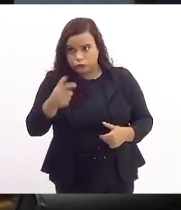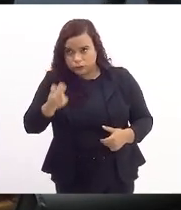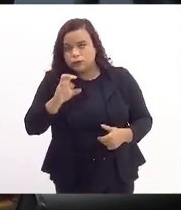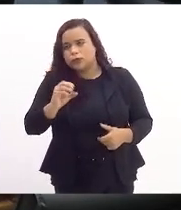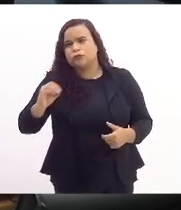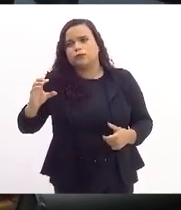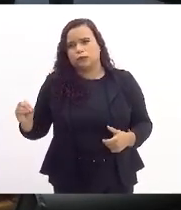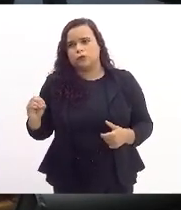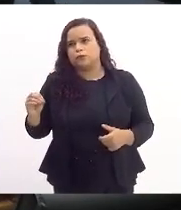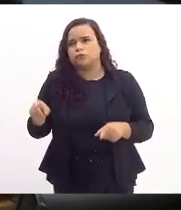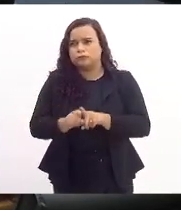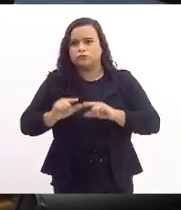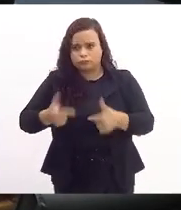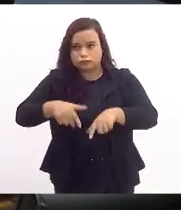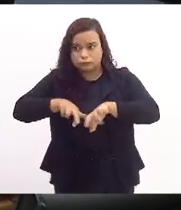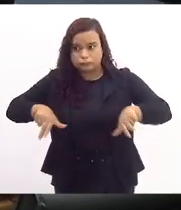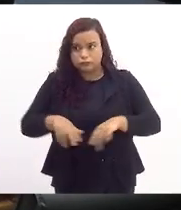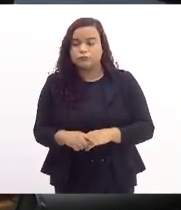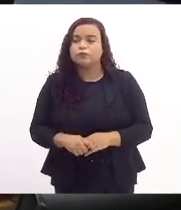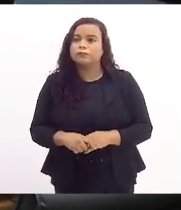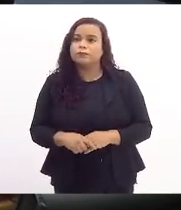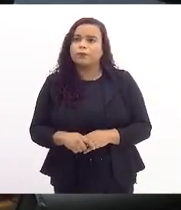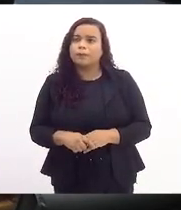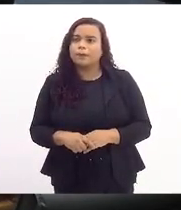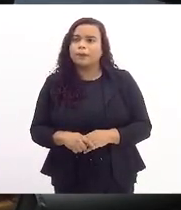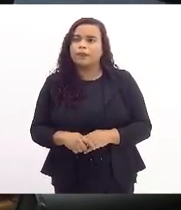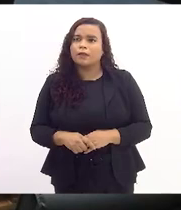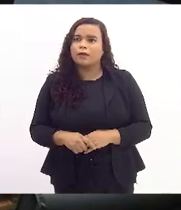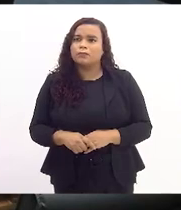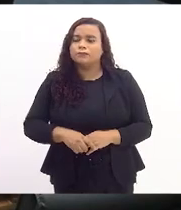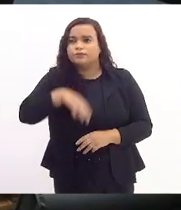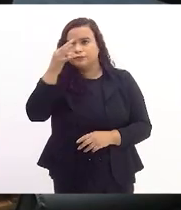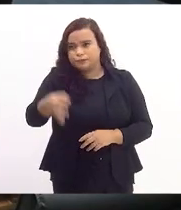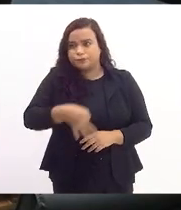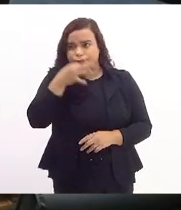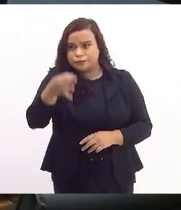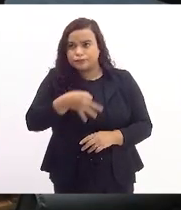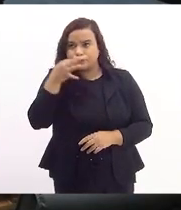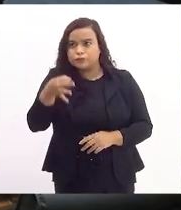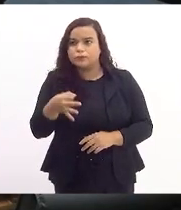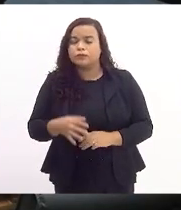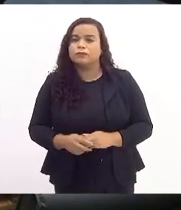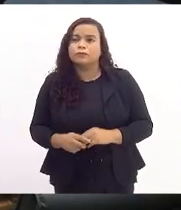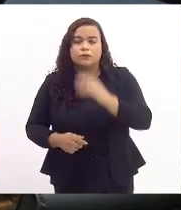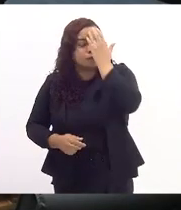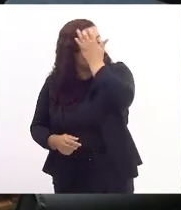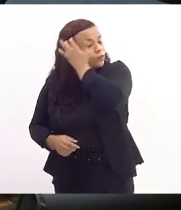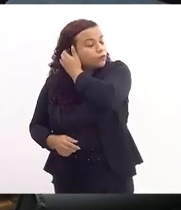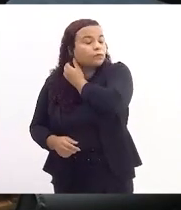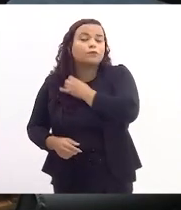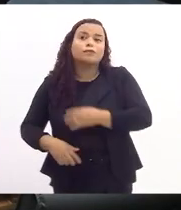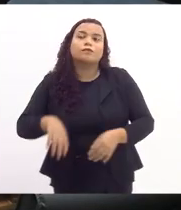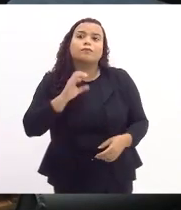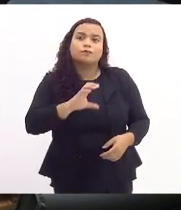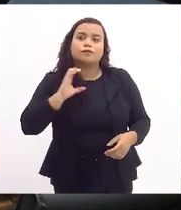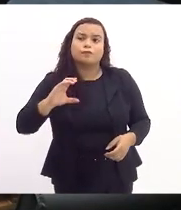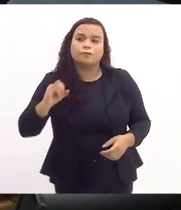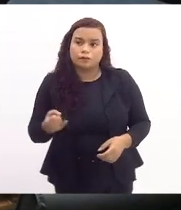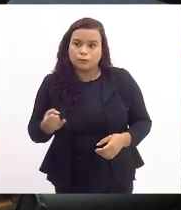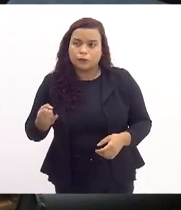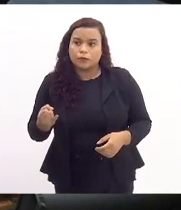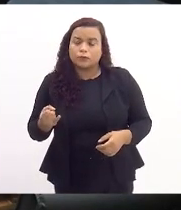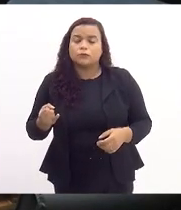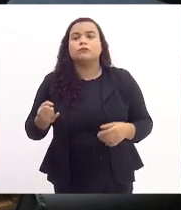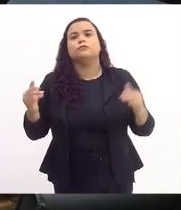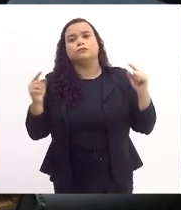125000 e dá outras providências pareceres pareceres da comissão de condição de